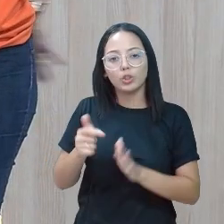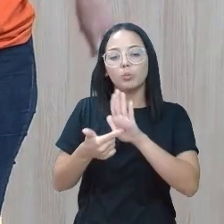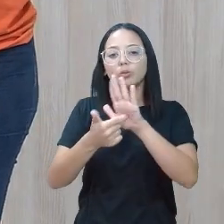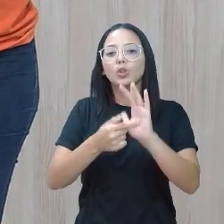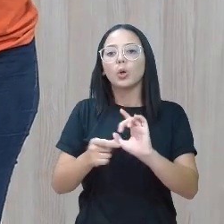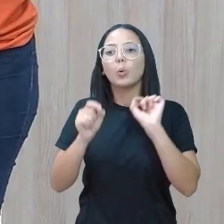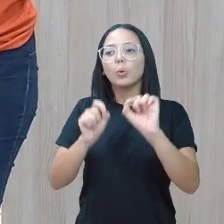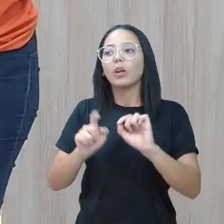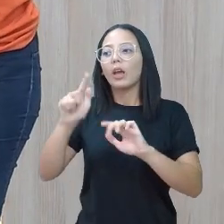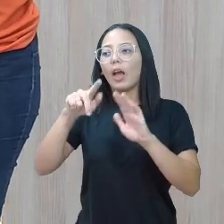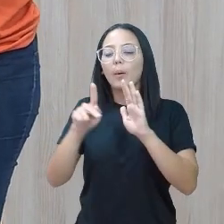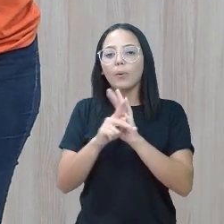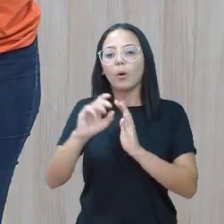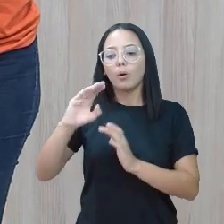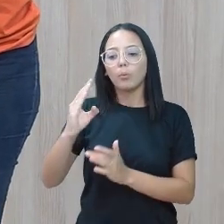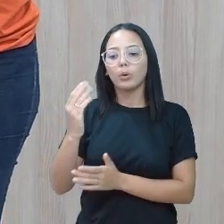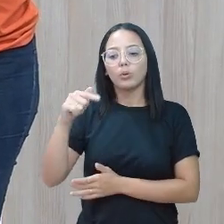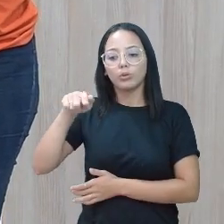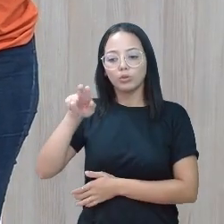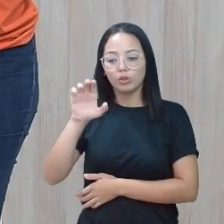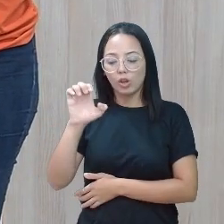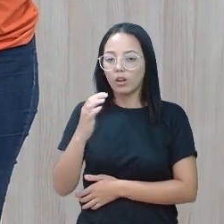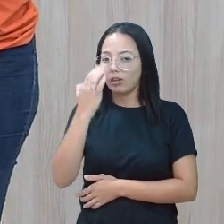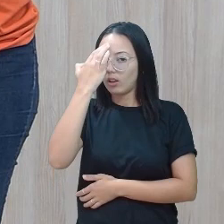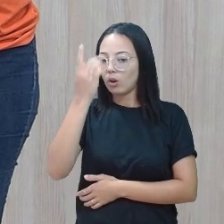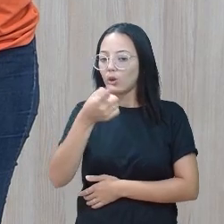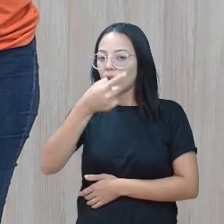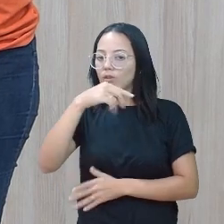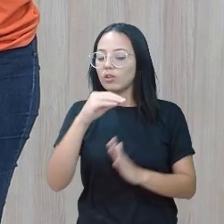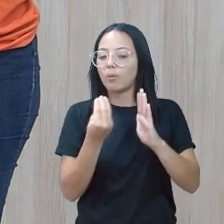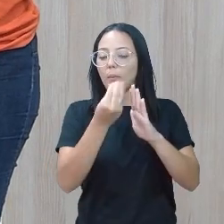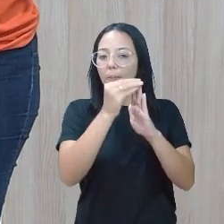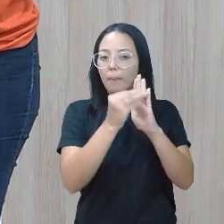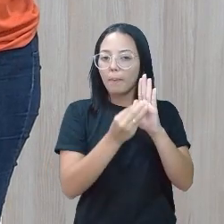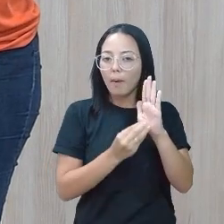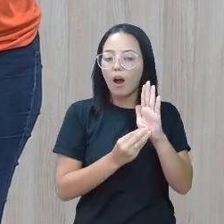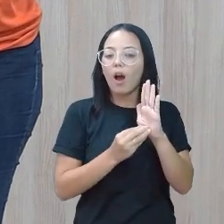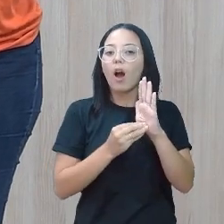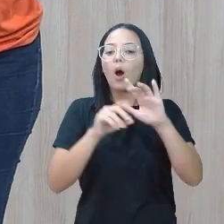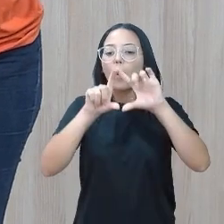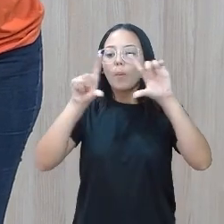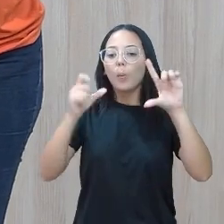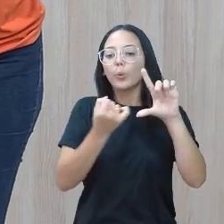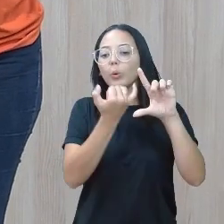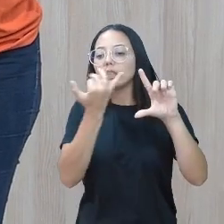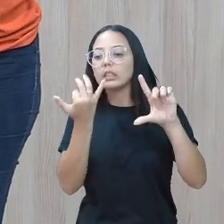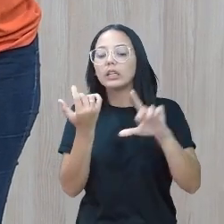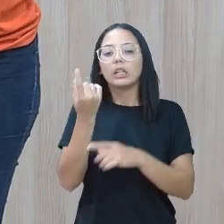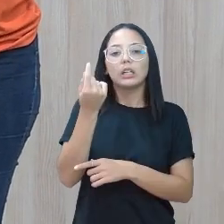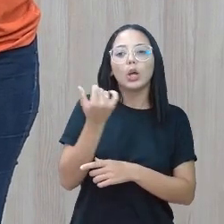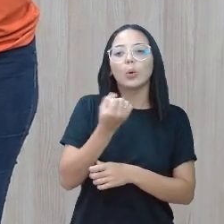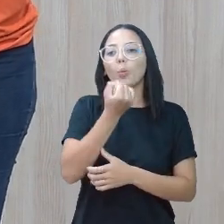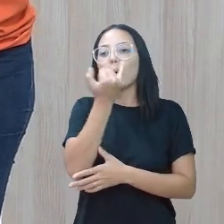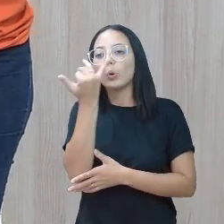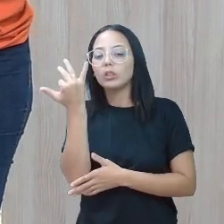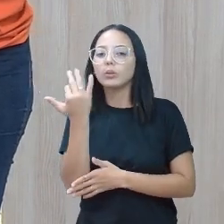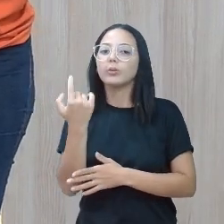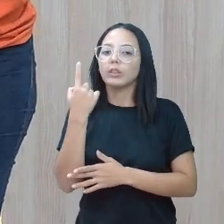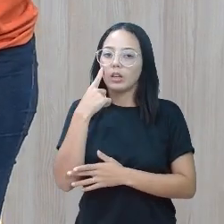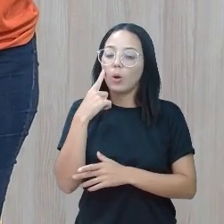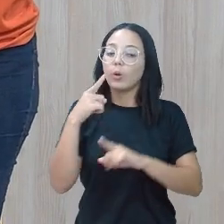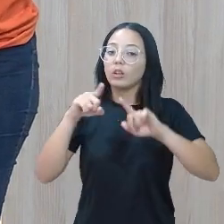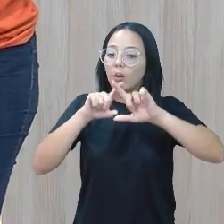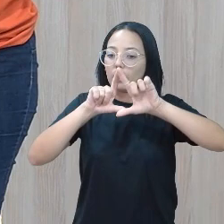quê? Era um talão de cheque, tá certo? Onde vocês vão colocar em cima a quantia, não é? Vão colocar